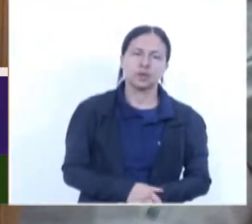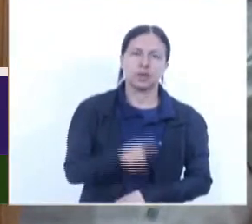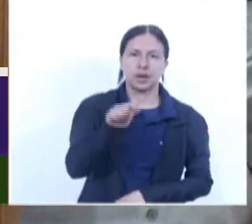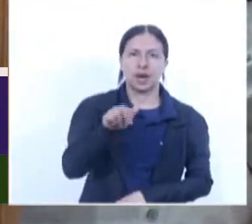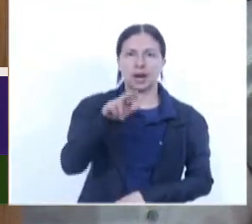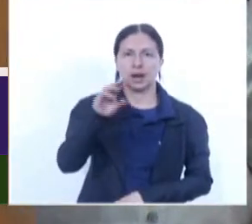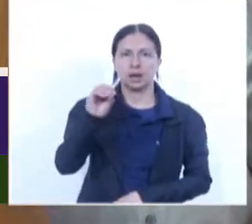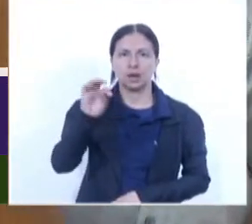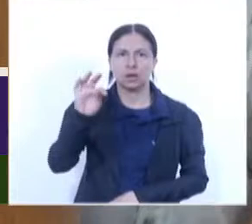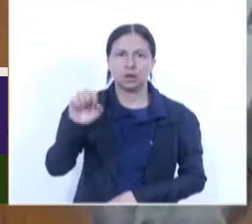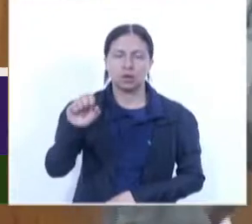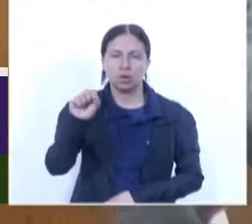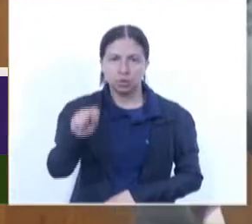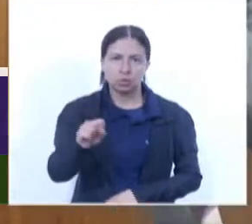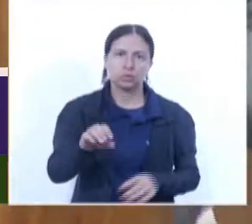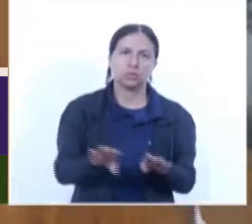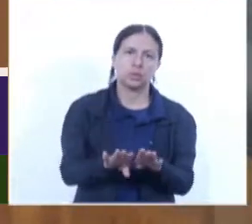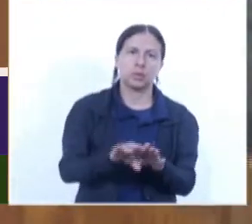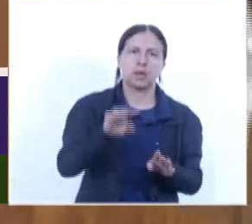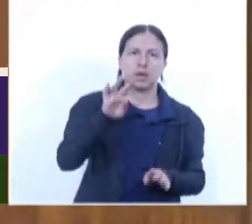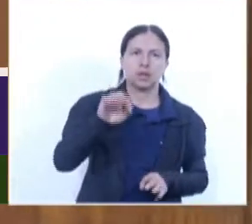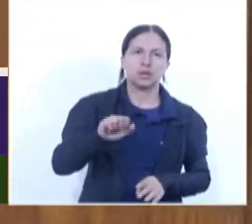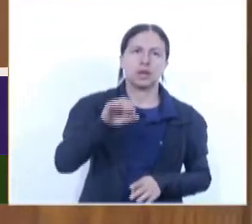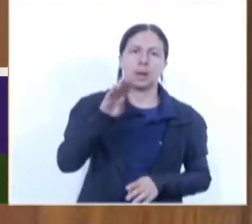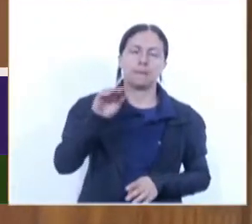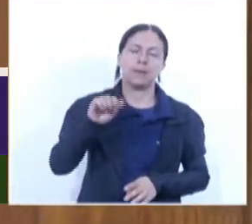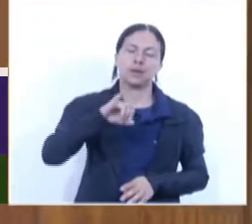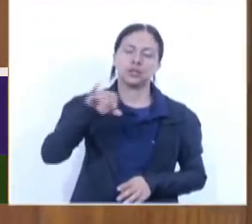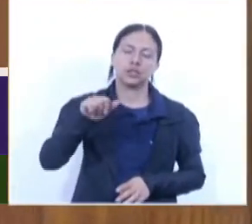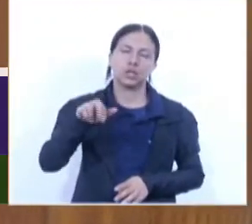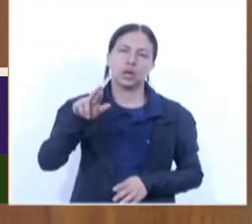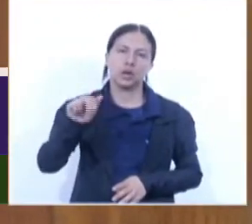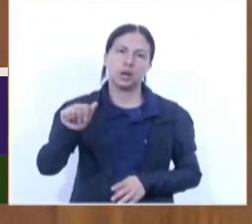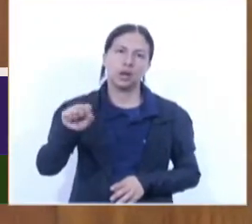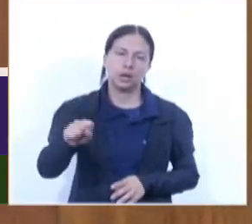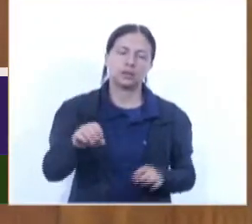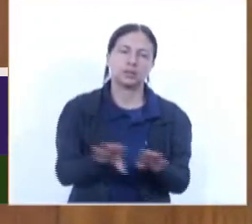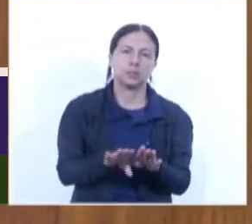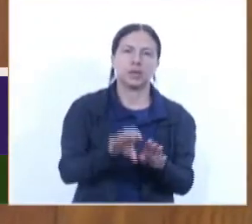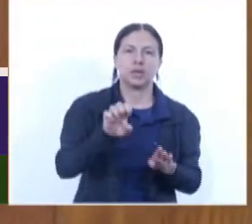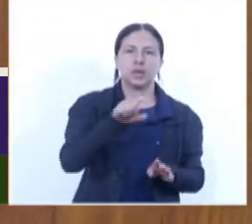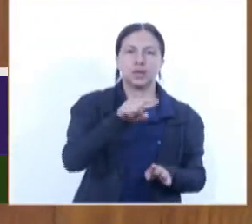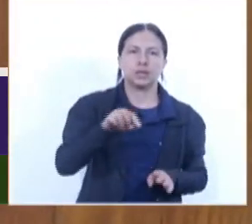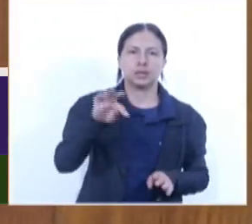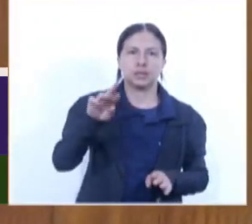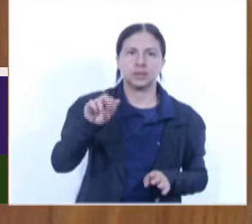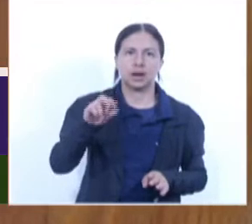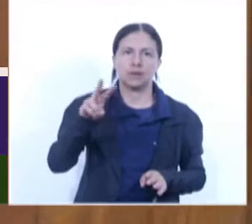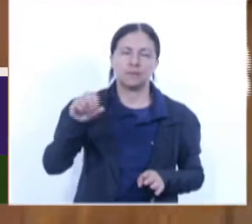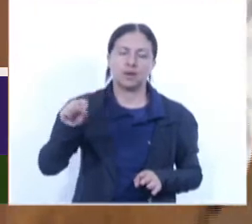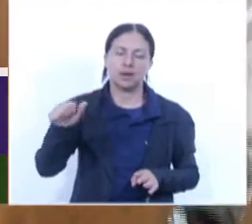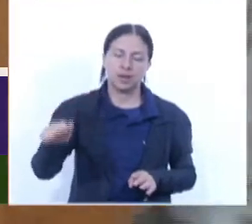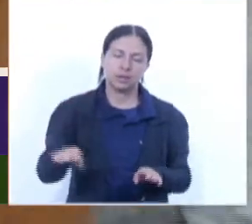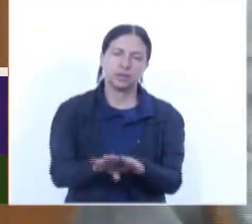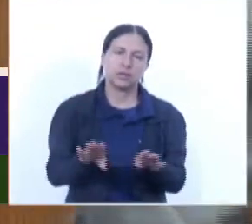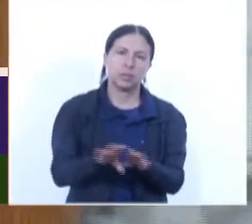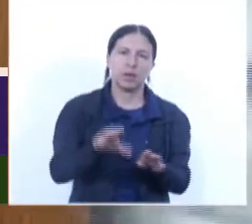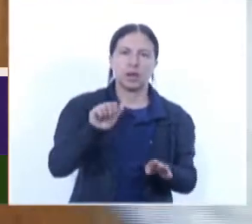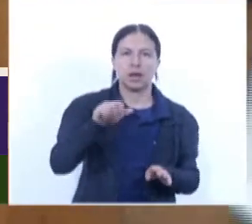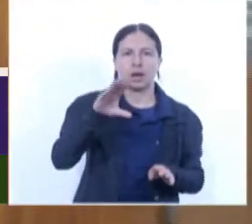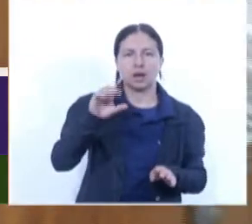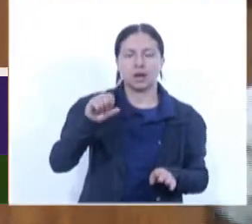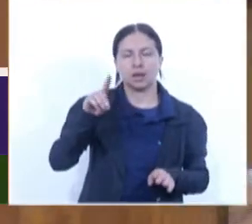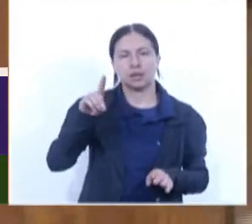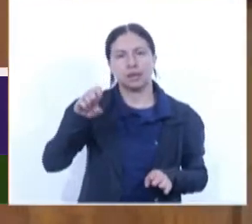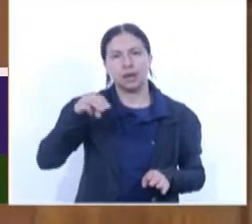Tabajara a Sociedade Recreativa Grêmio Recreativo extravasa viu Eduardo Grêmio recreativa Acadêmicos do Samba Grêmio